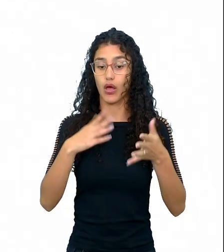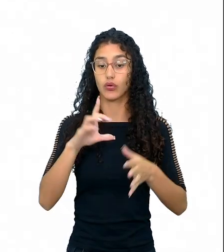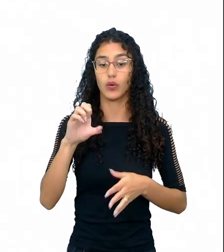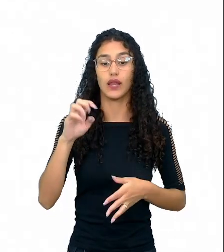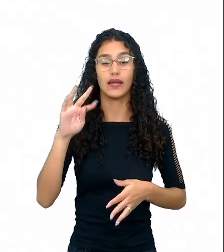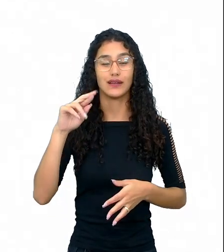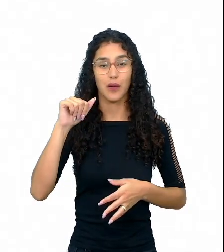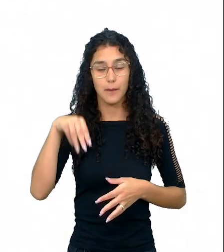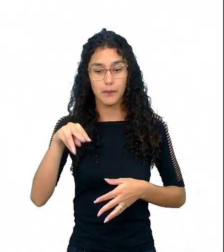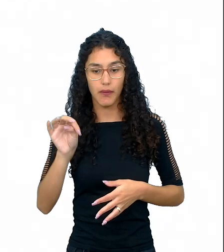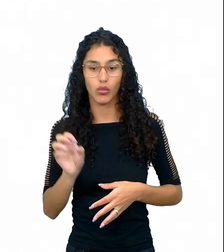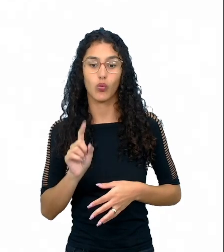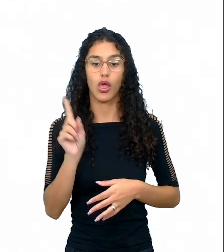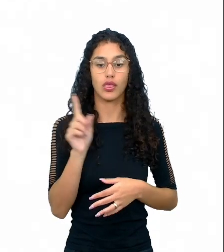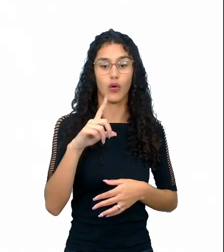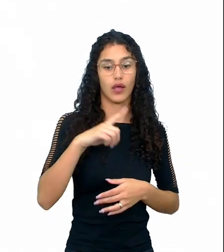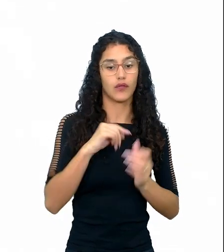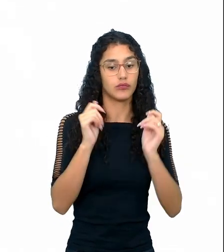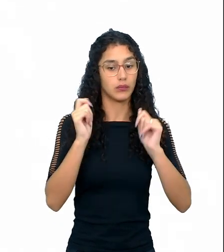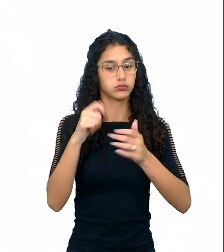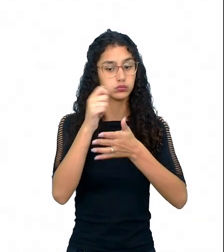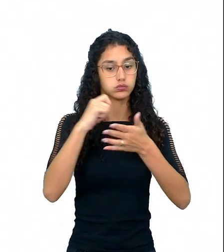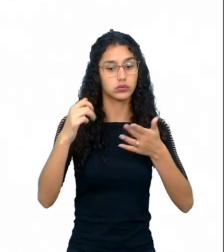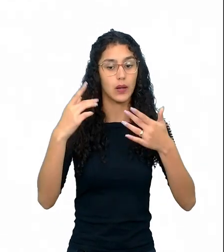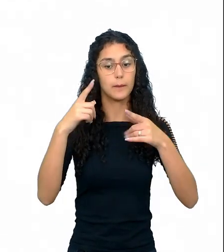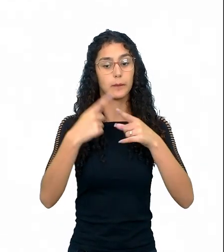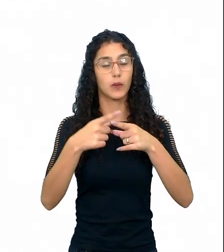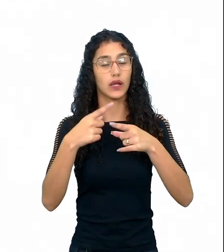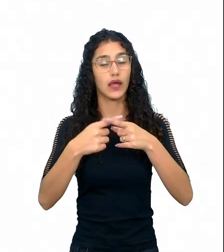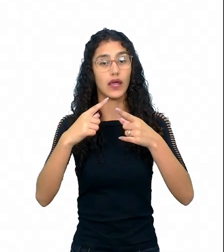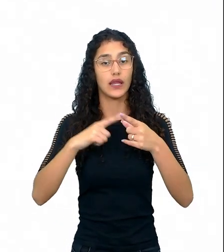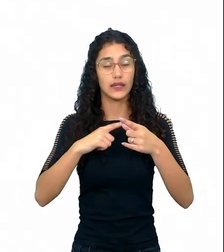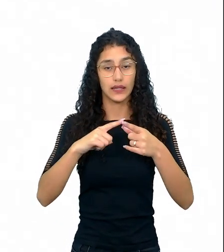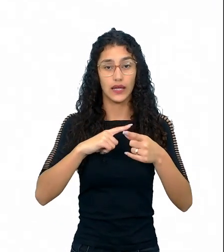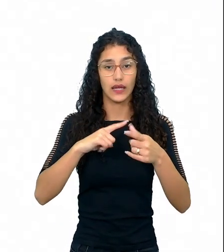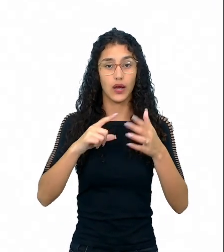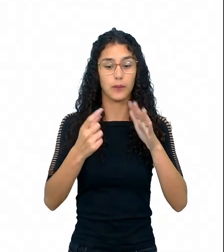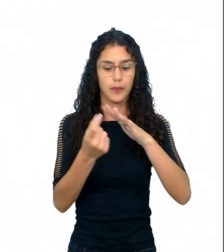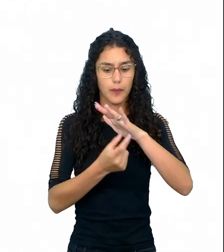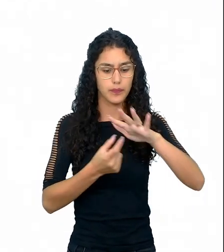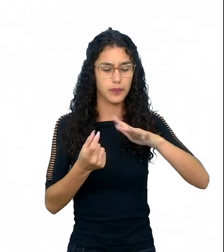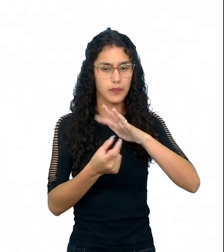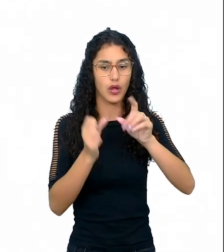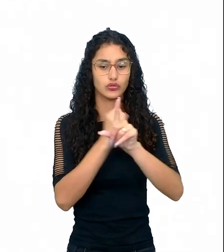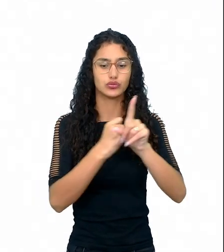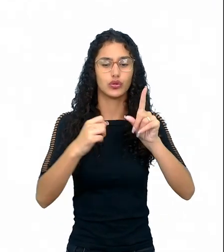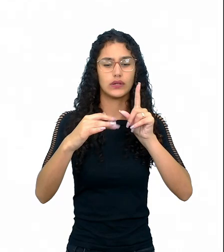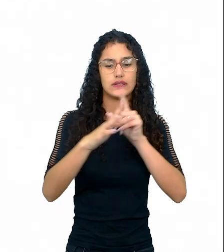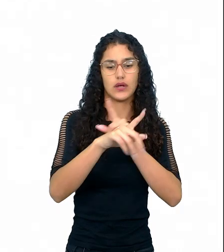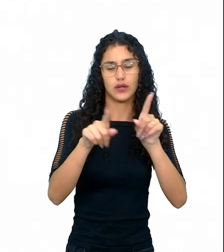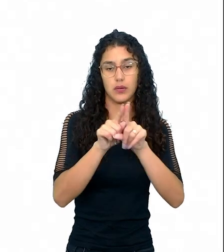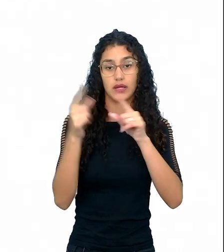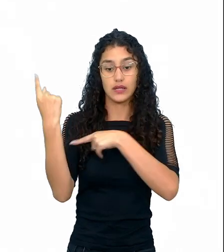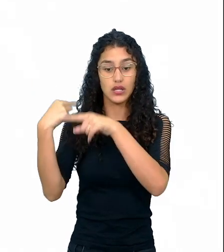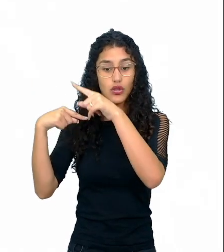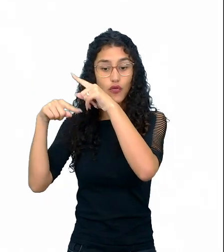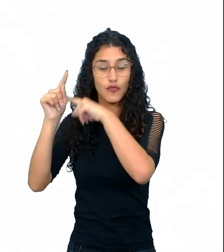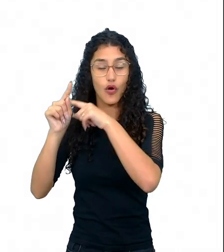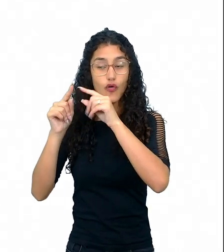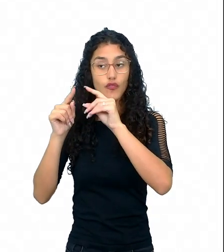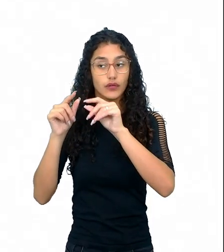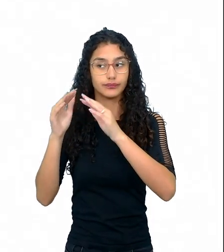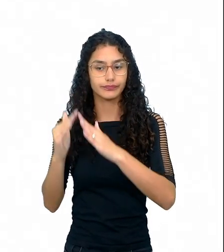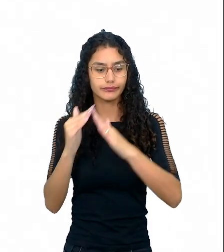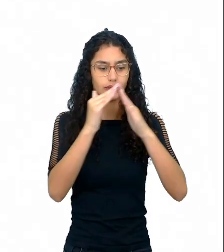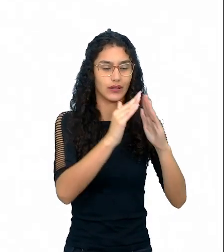não equivale à aquisição da escrita, porque existem letramentos sociais que se desenvolvem fora da